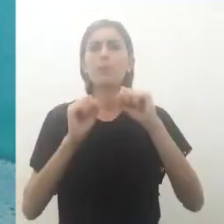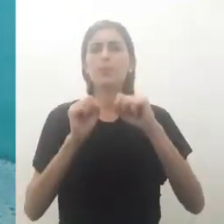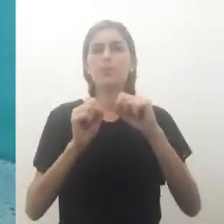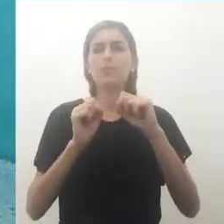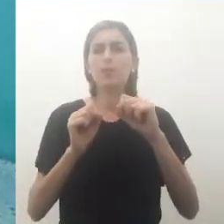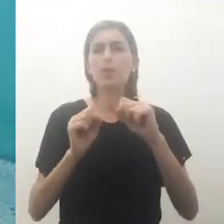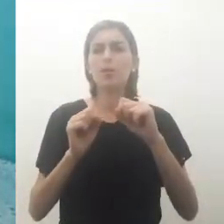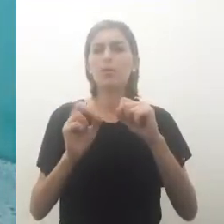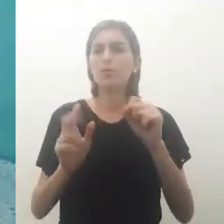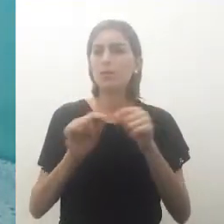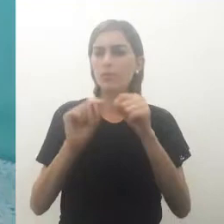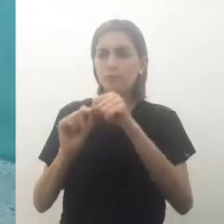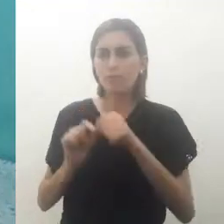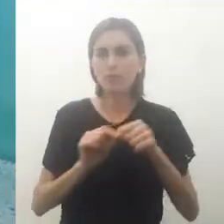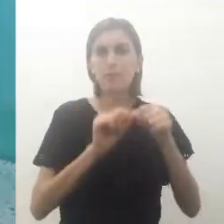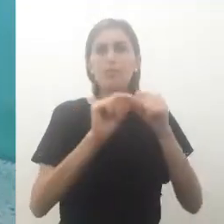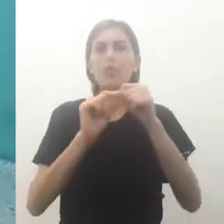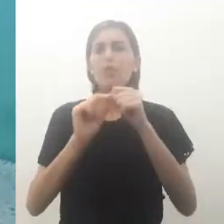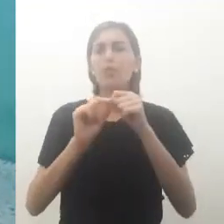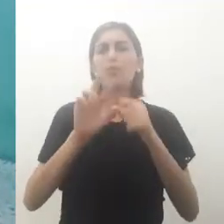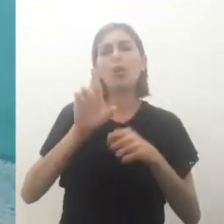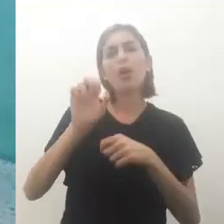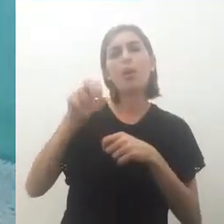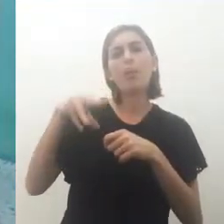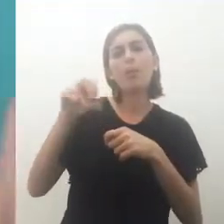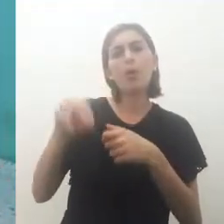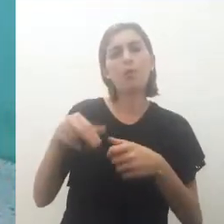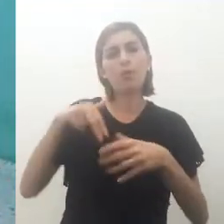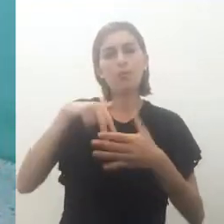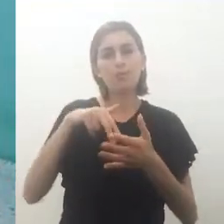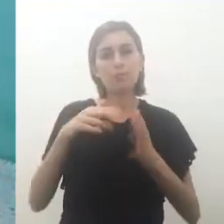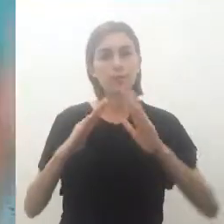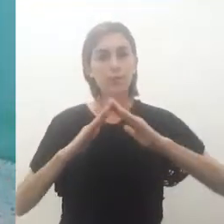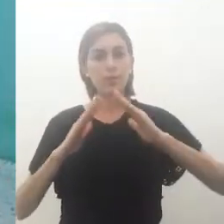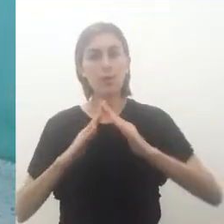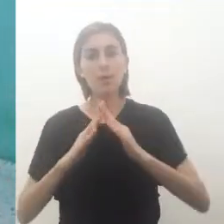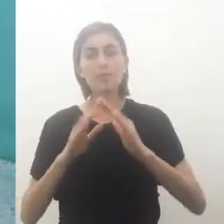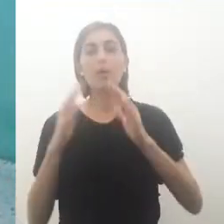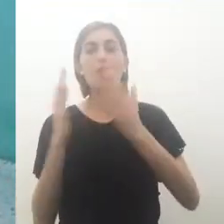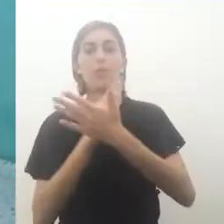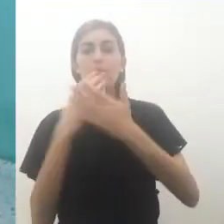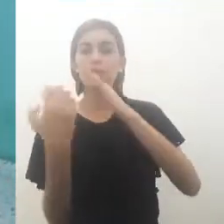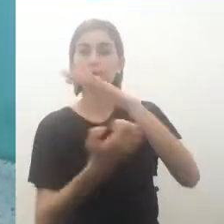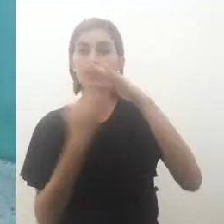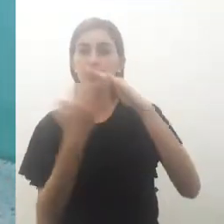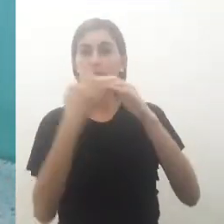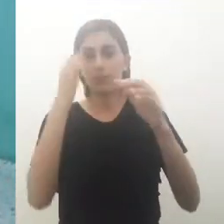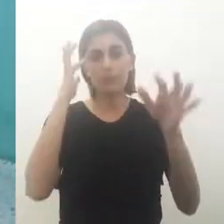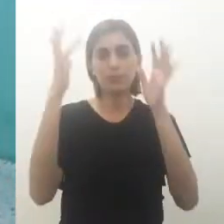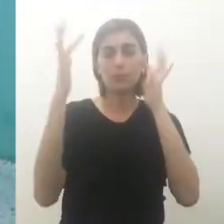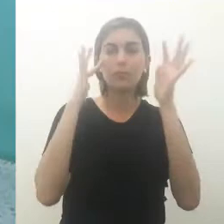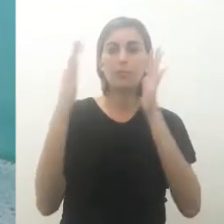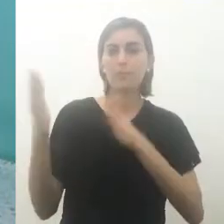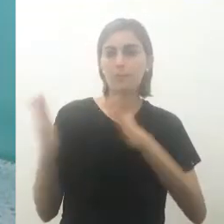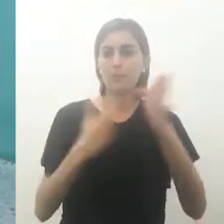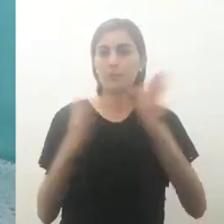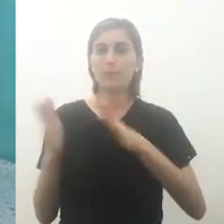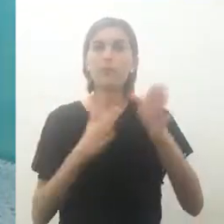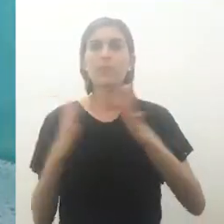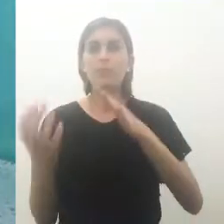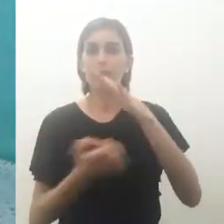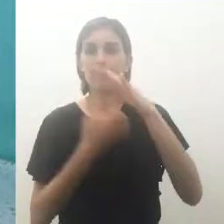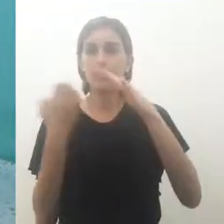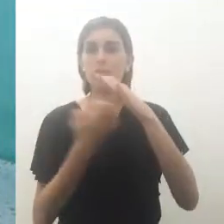ser consumidos de forma remota. Daí muitas empresas começaram com o delivery nesse momento. As empresas